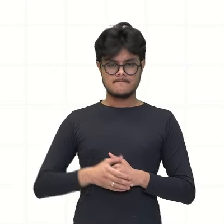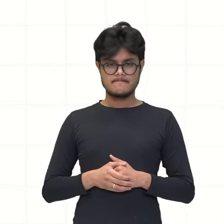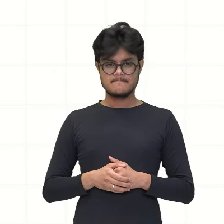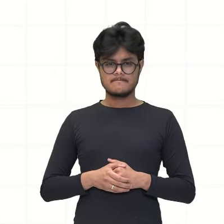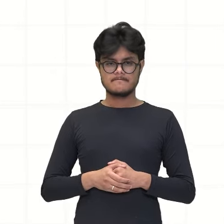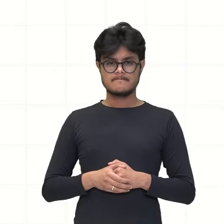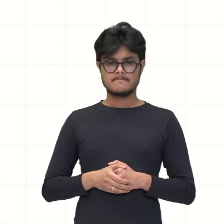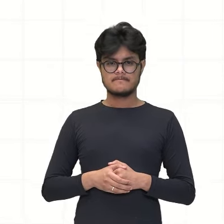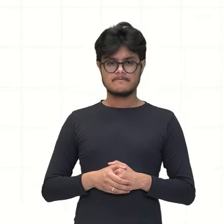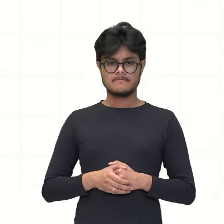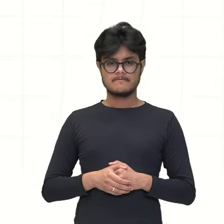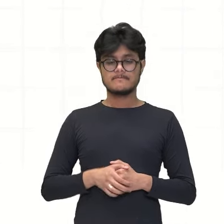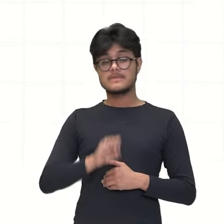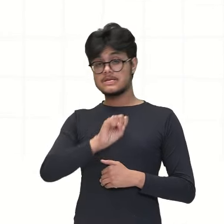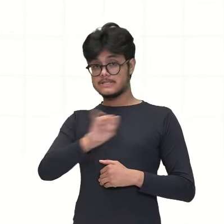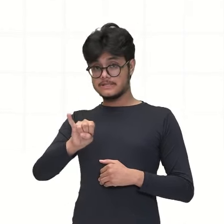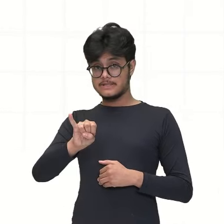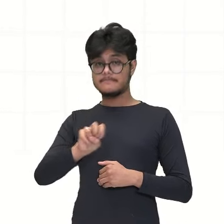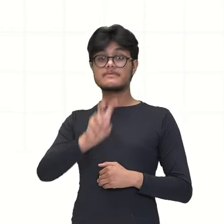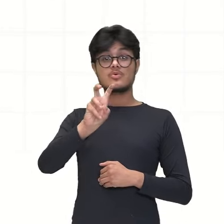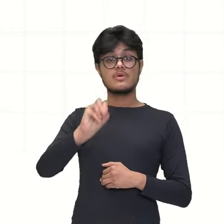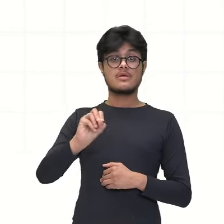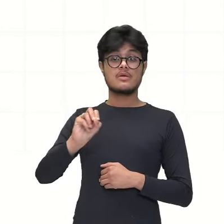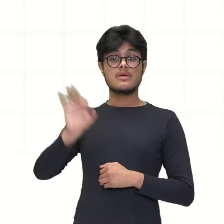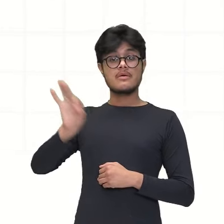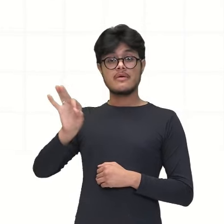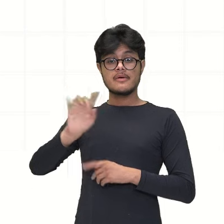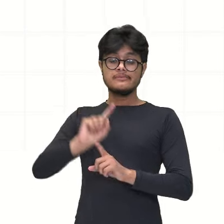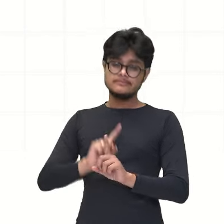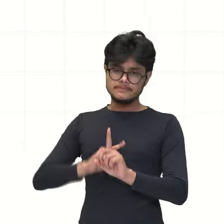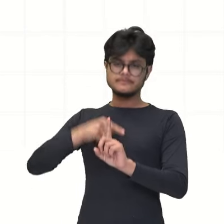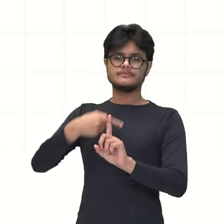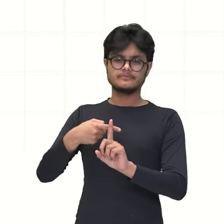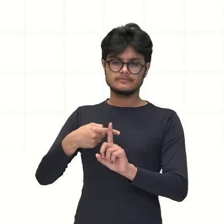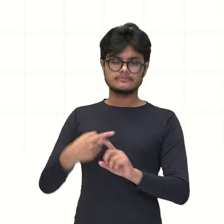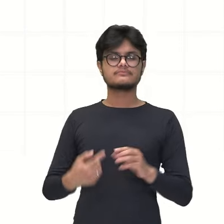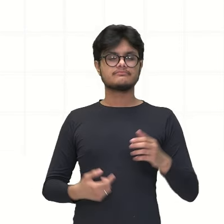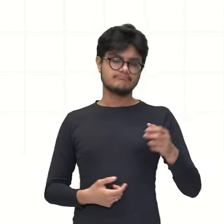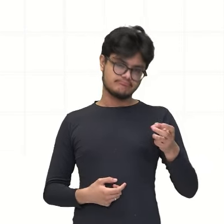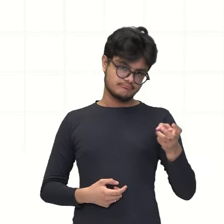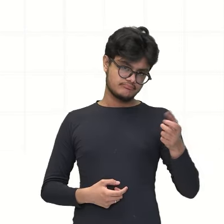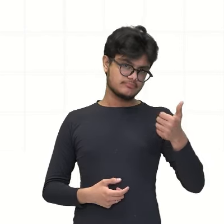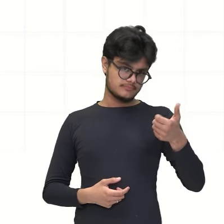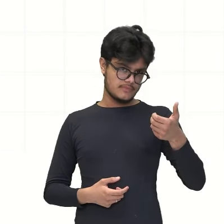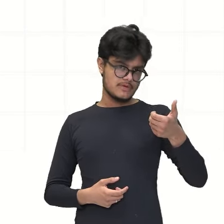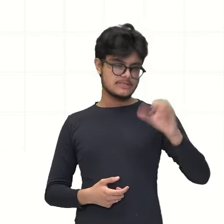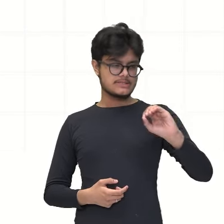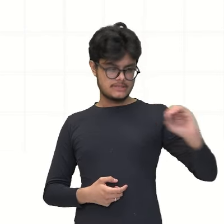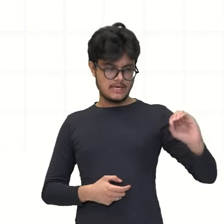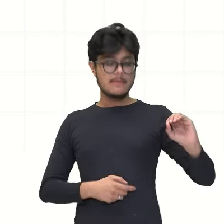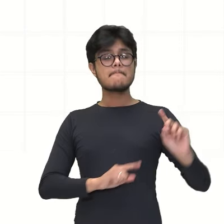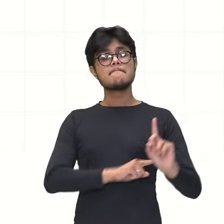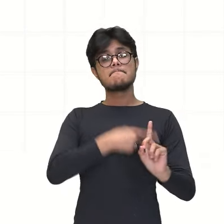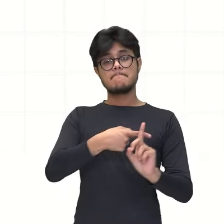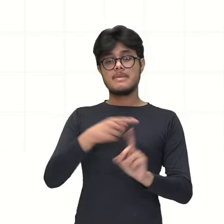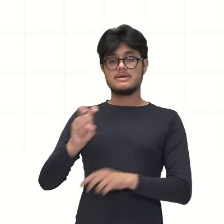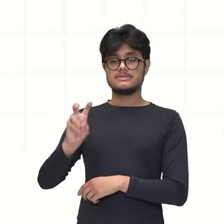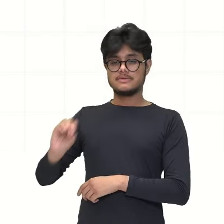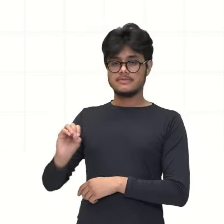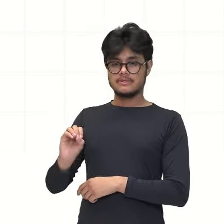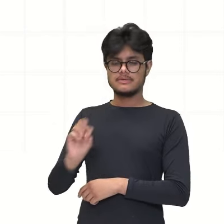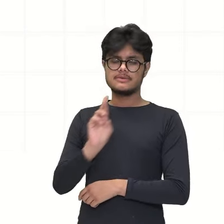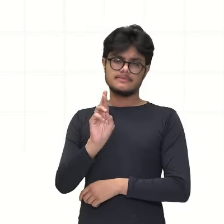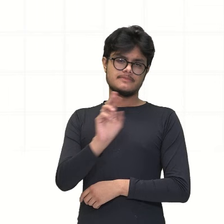vai aumentar 50%, o valor passa então a ser 100, que era o valor que já era, mais